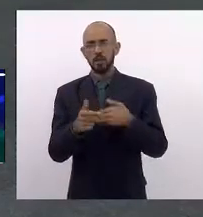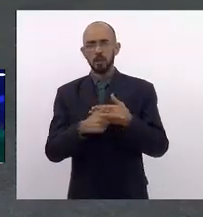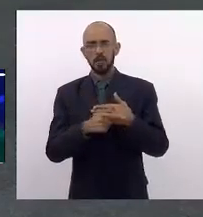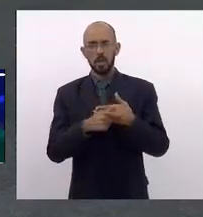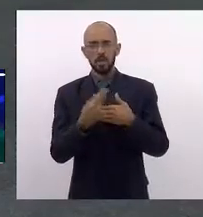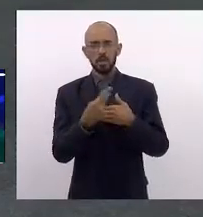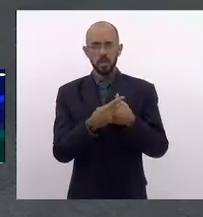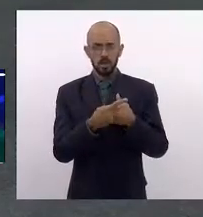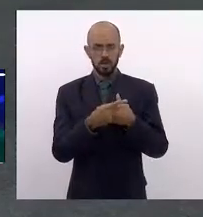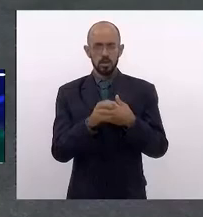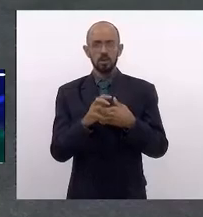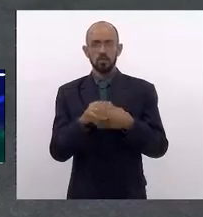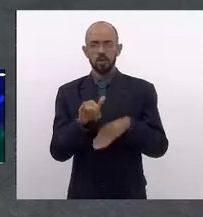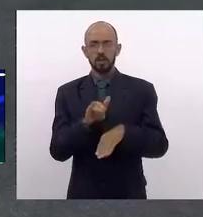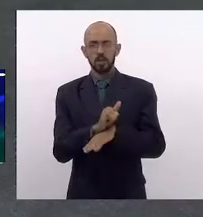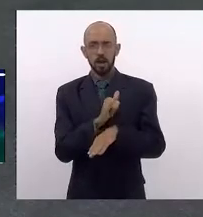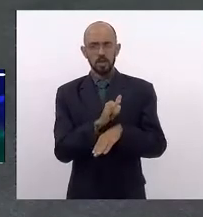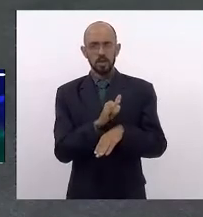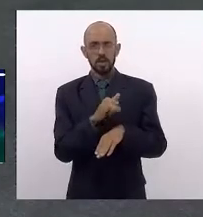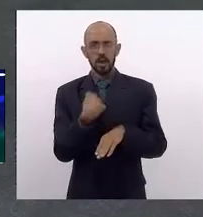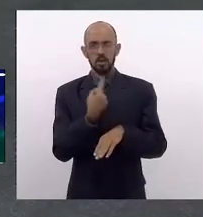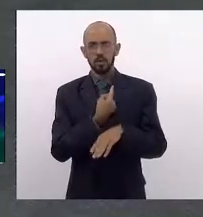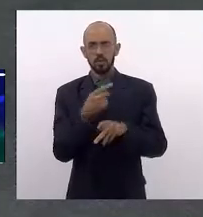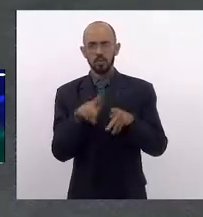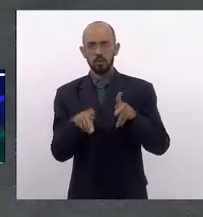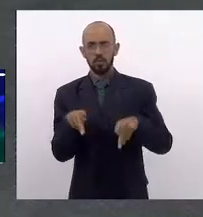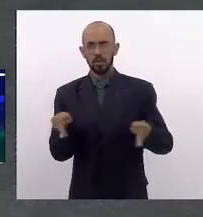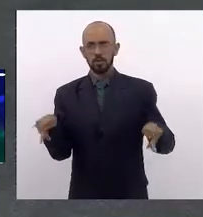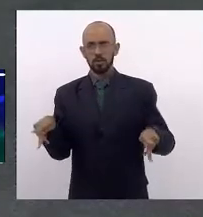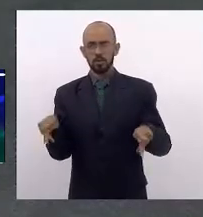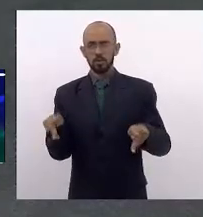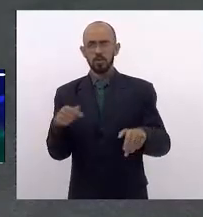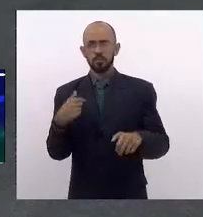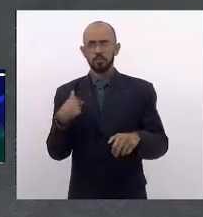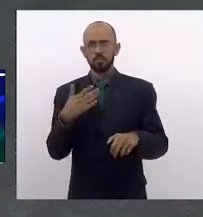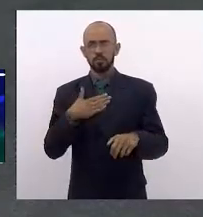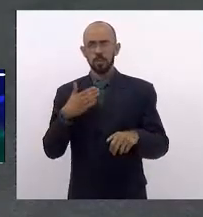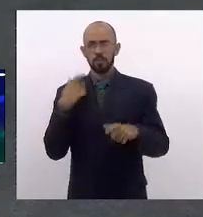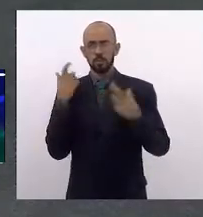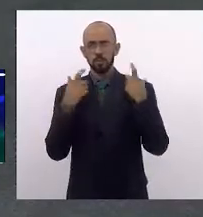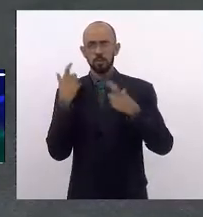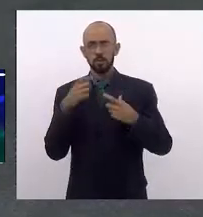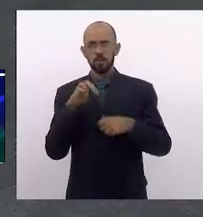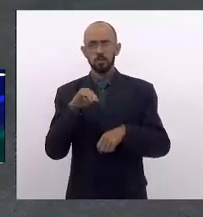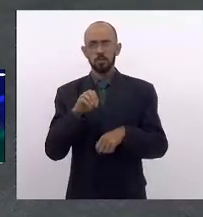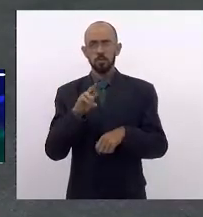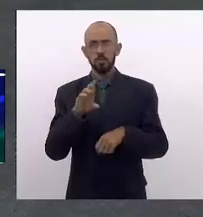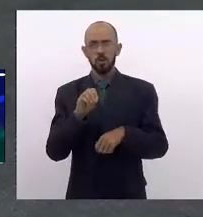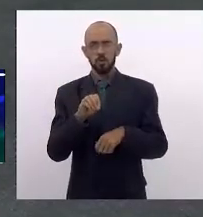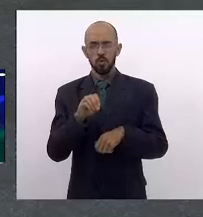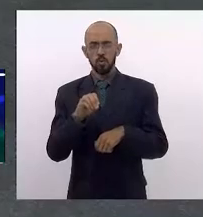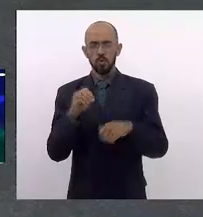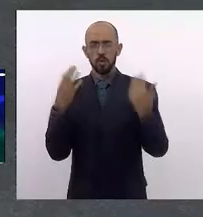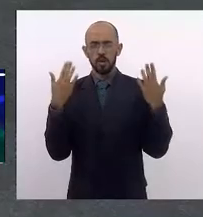tentar enganar a nossa população então a minha preocupação junta aqui para todos aqui o bolo tá batendo palma para